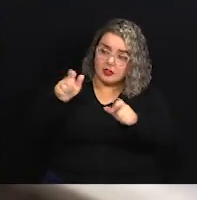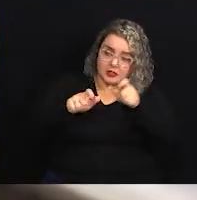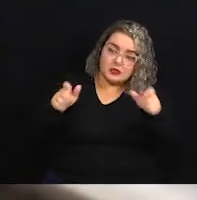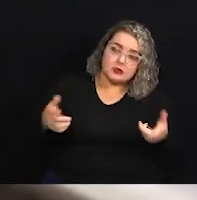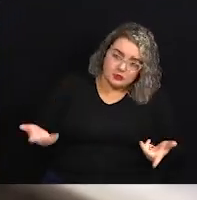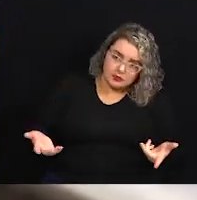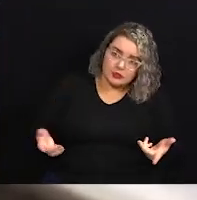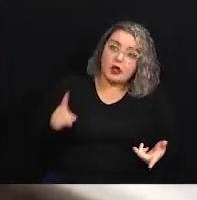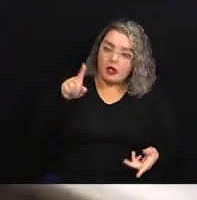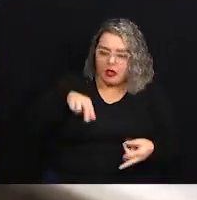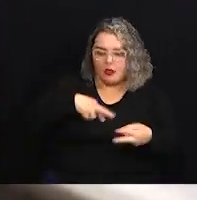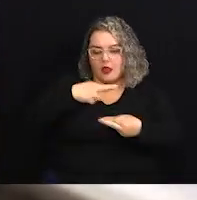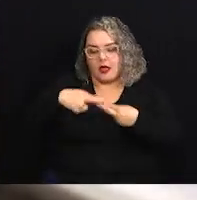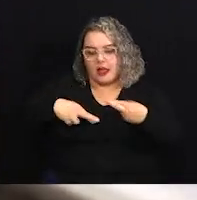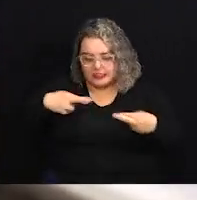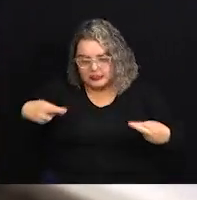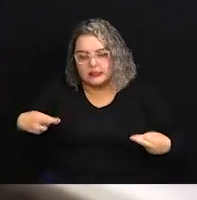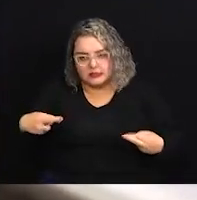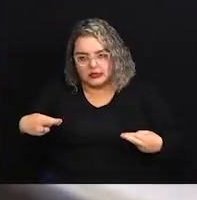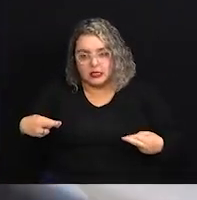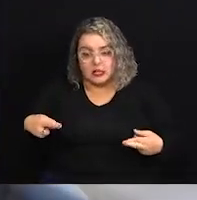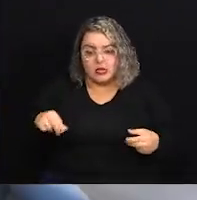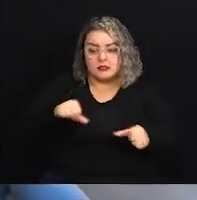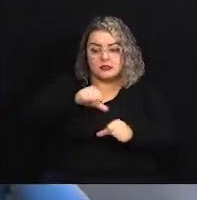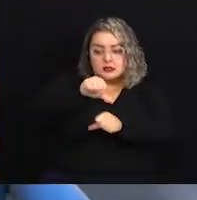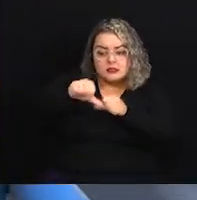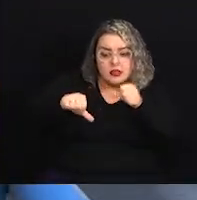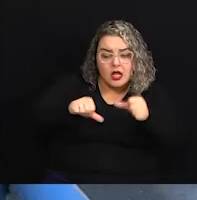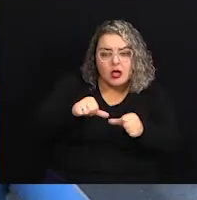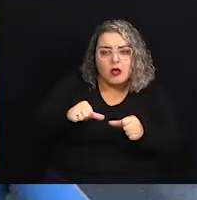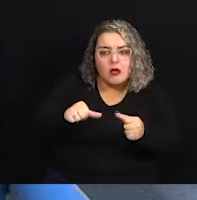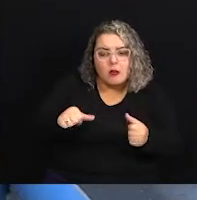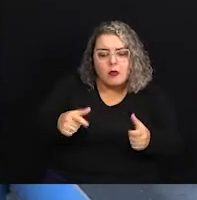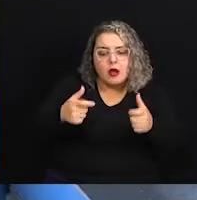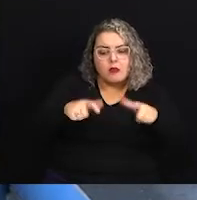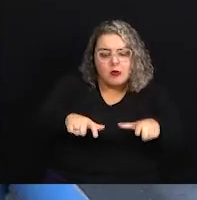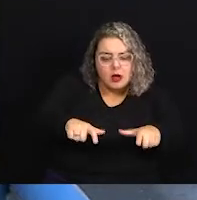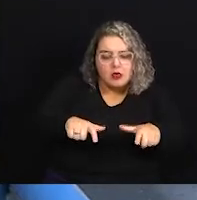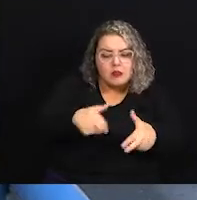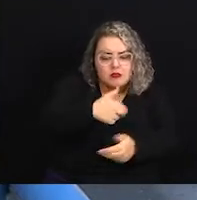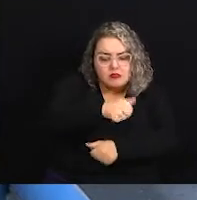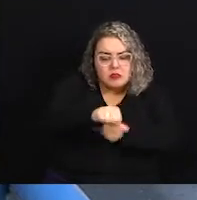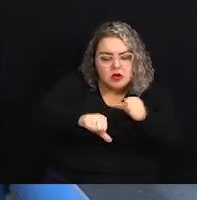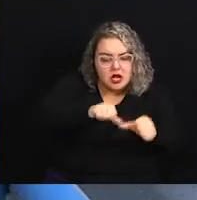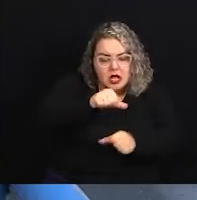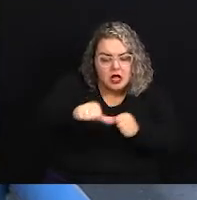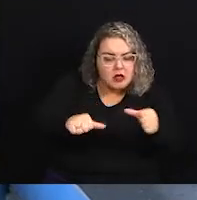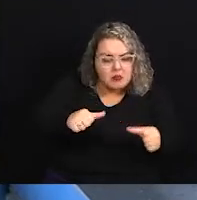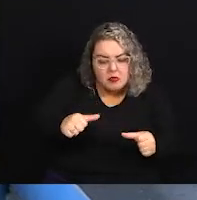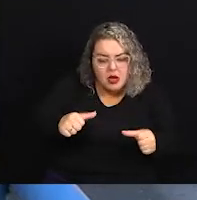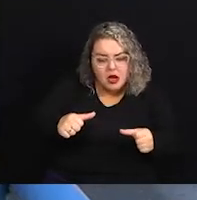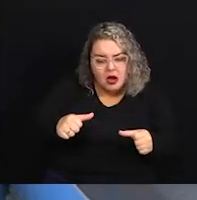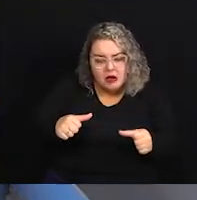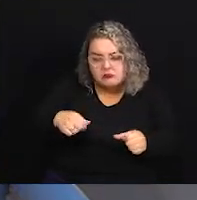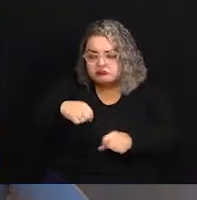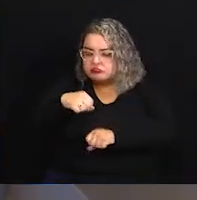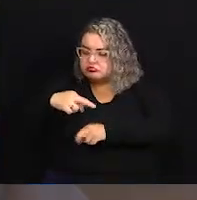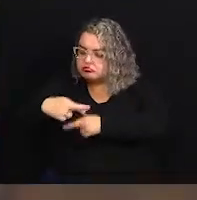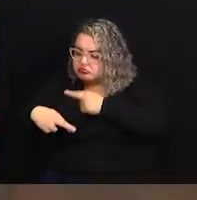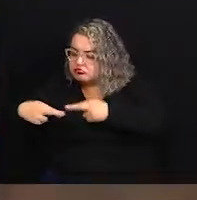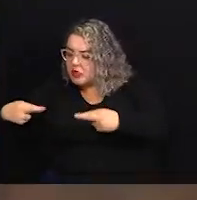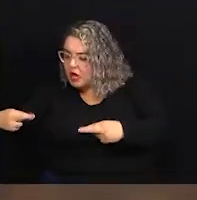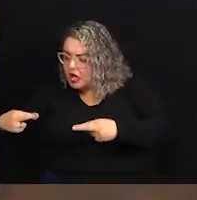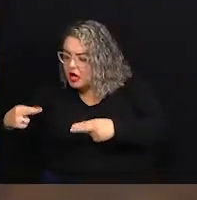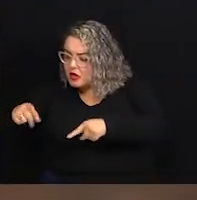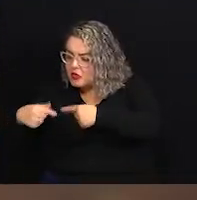das pessoas, é o reciclar. Transformar em outro produto aquilo que já foi utilizado.